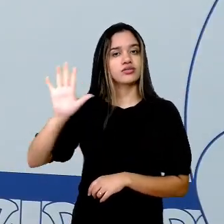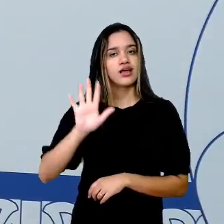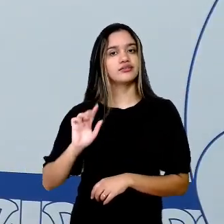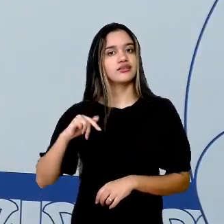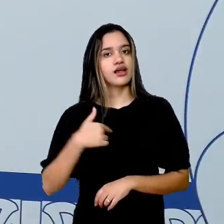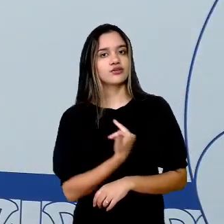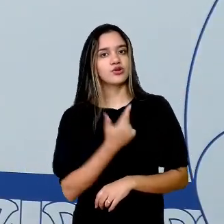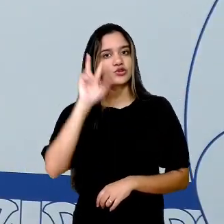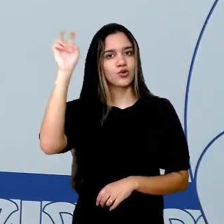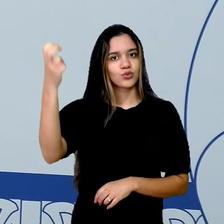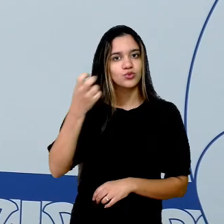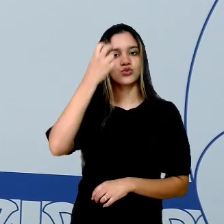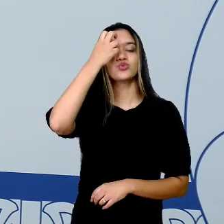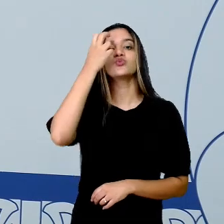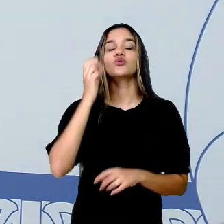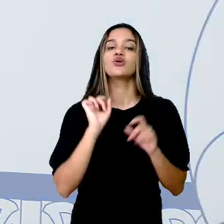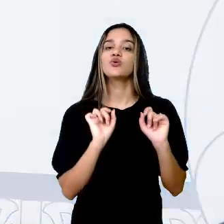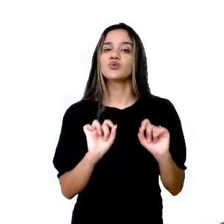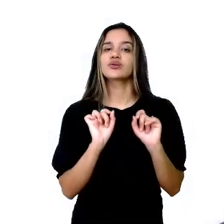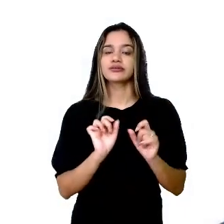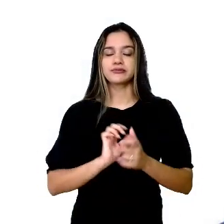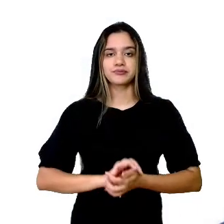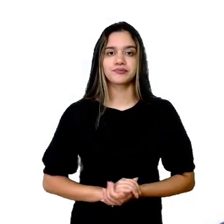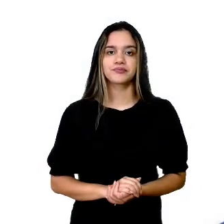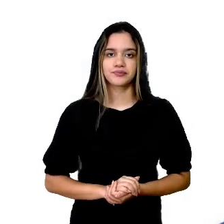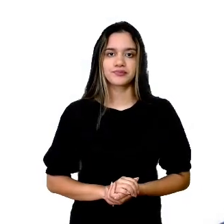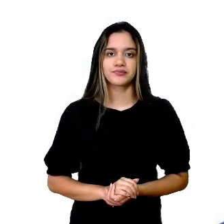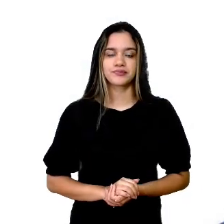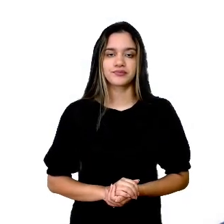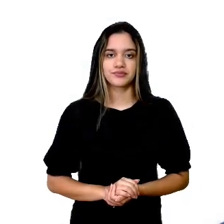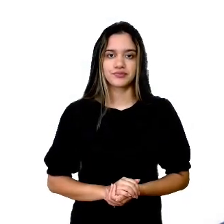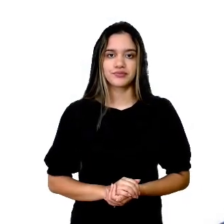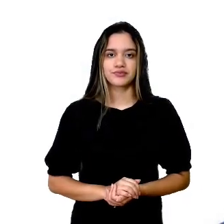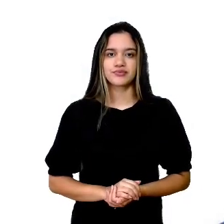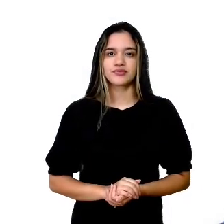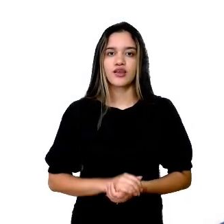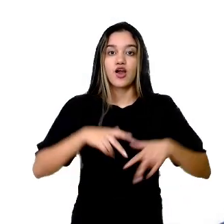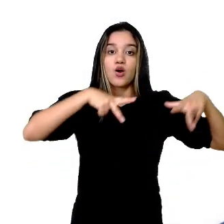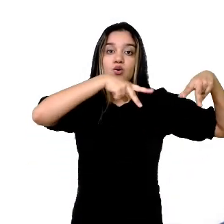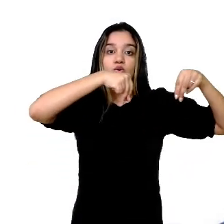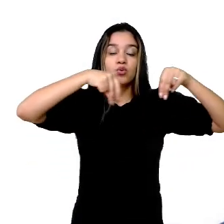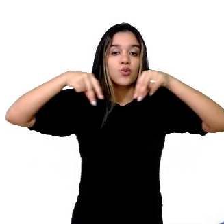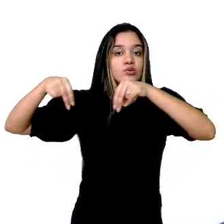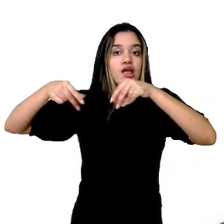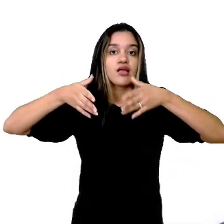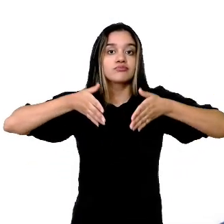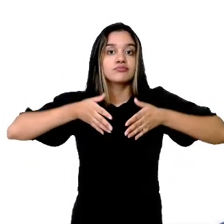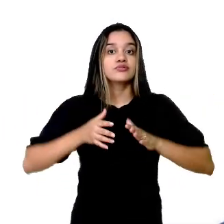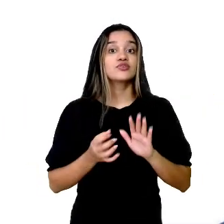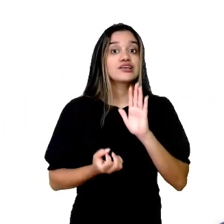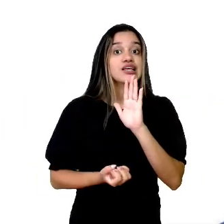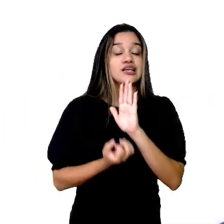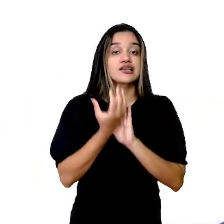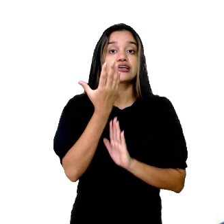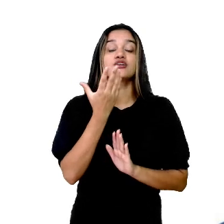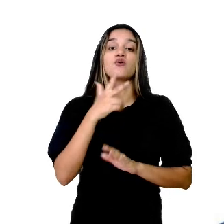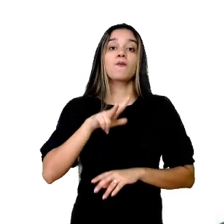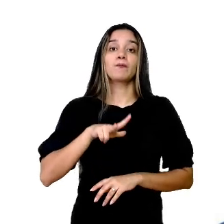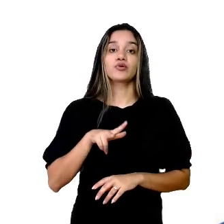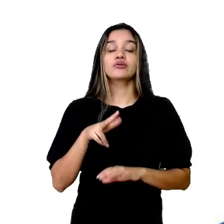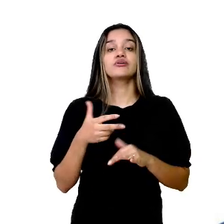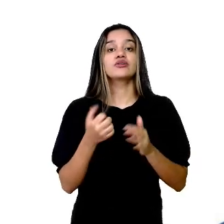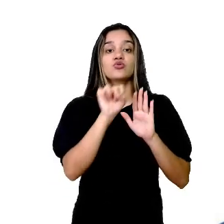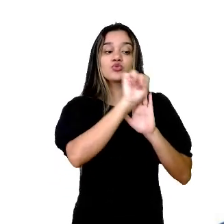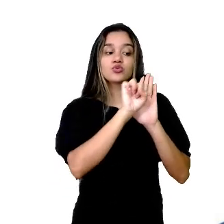cultura e a questão ela pede o seguinte o Cordel nasceu em Portugal no século